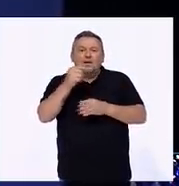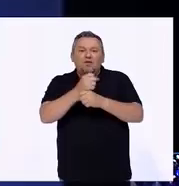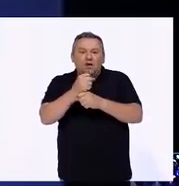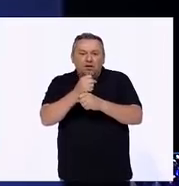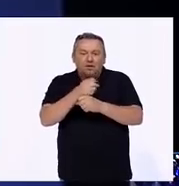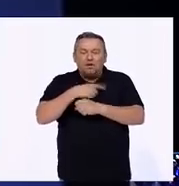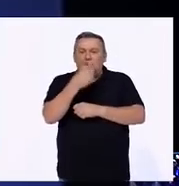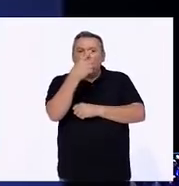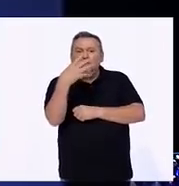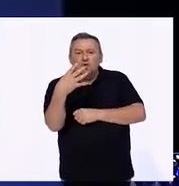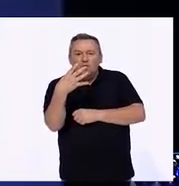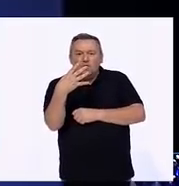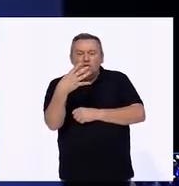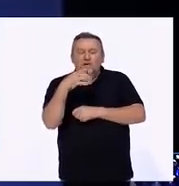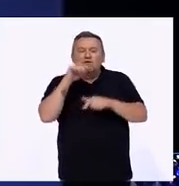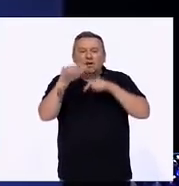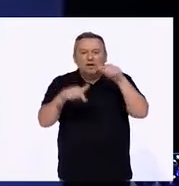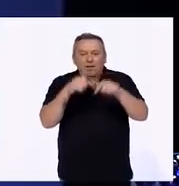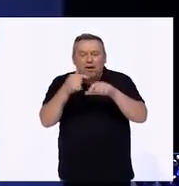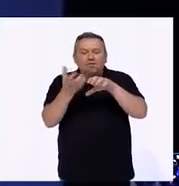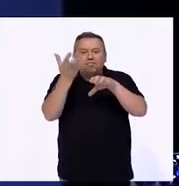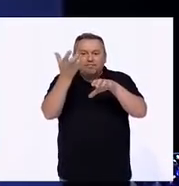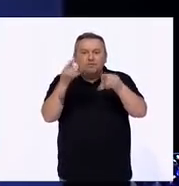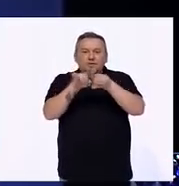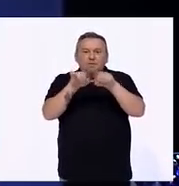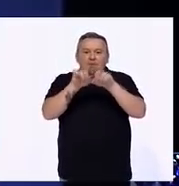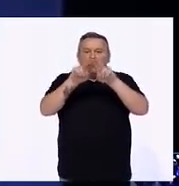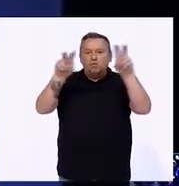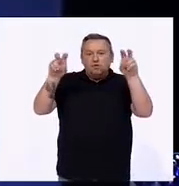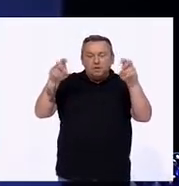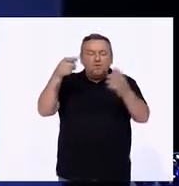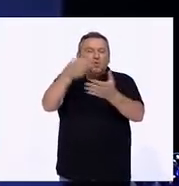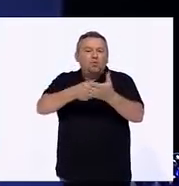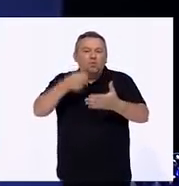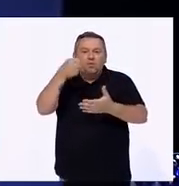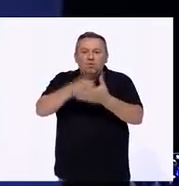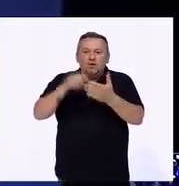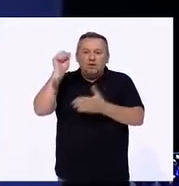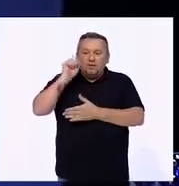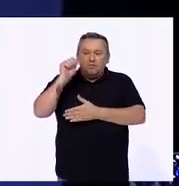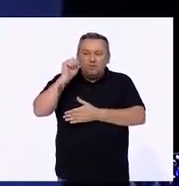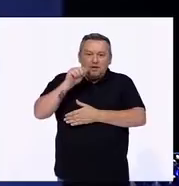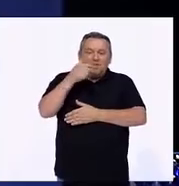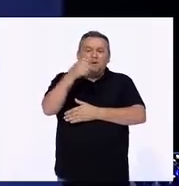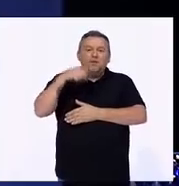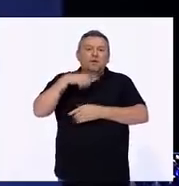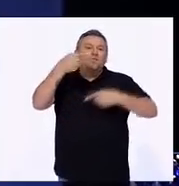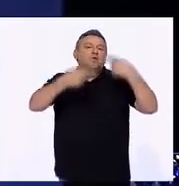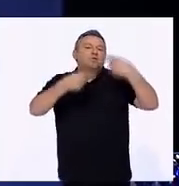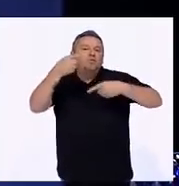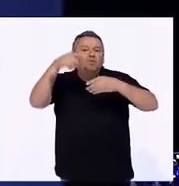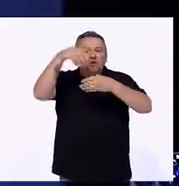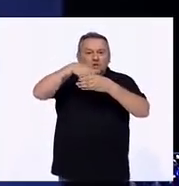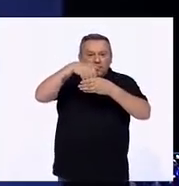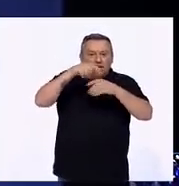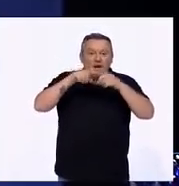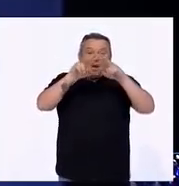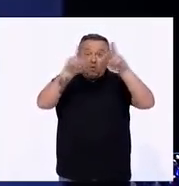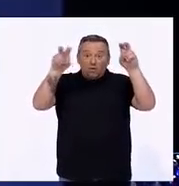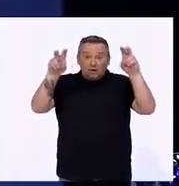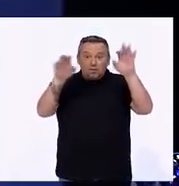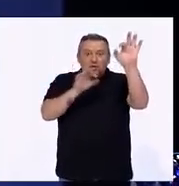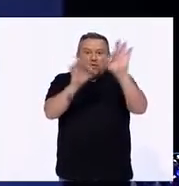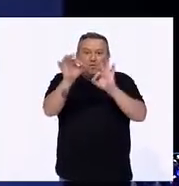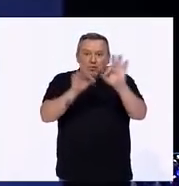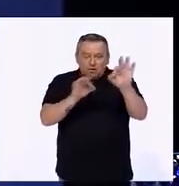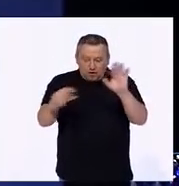anos de mandatos parlamentares. Então, para mim, o tema das mulheres ou a luta das mulheres não é um tema vinculado à disputa eleitoral. É um tema vinculado a um projeto